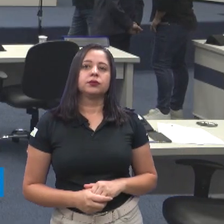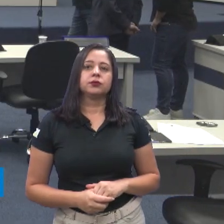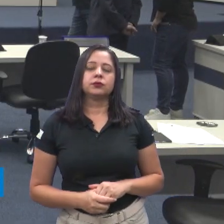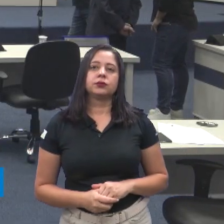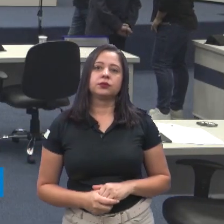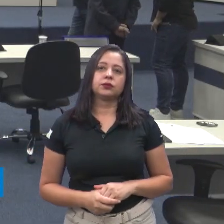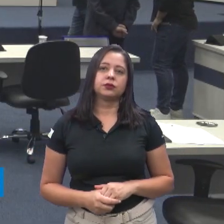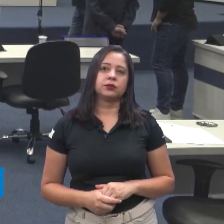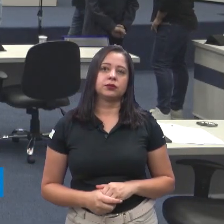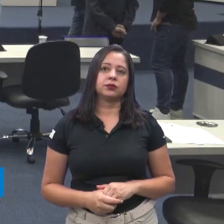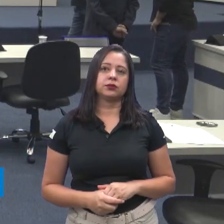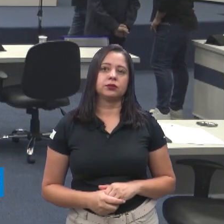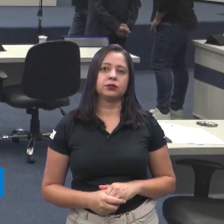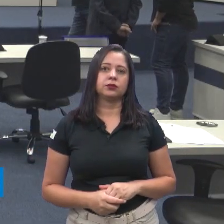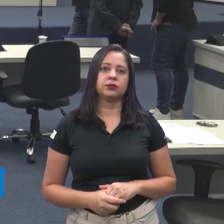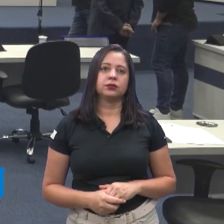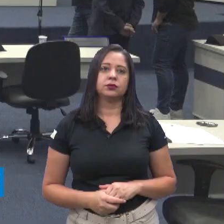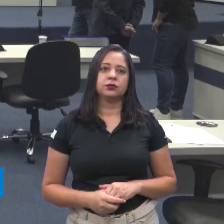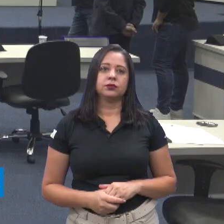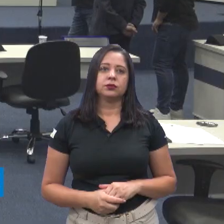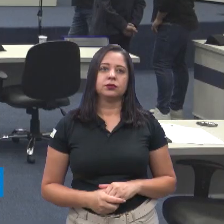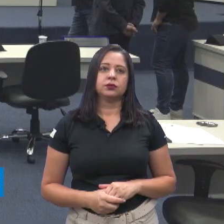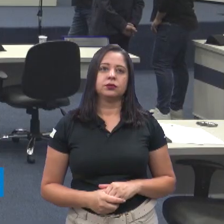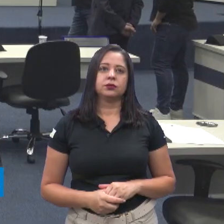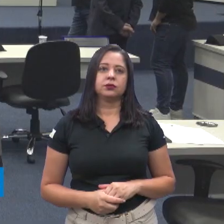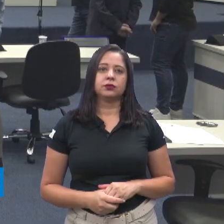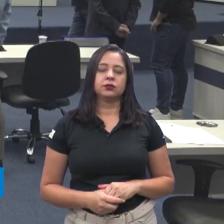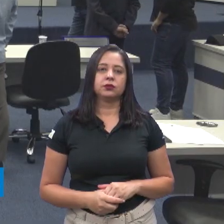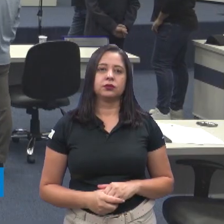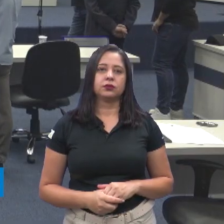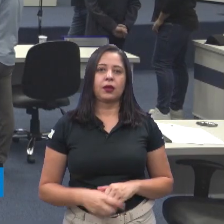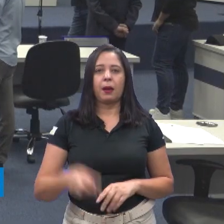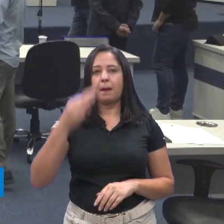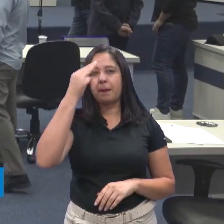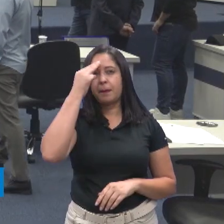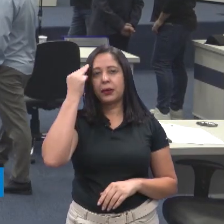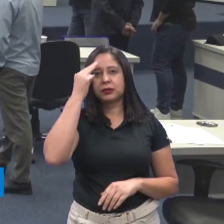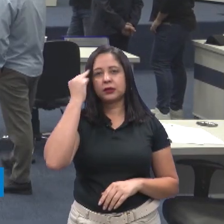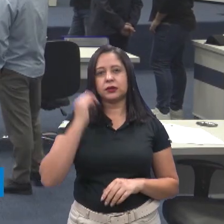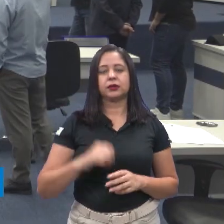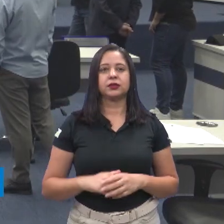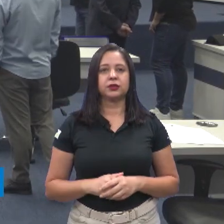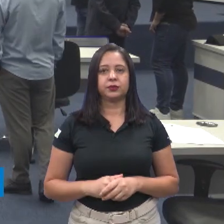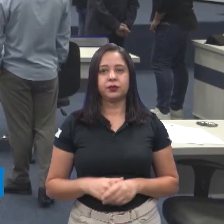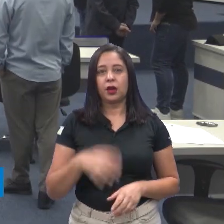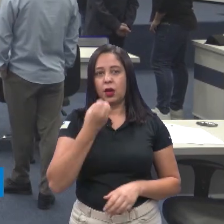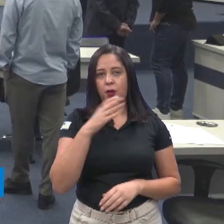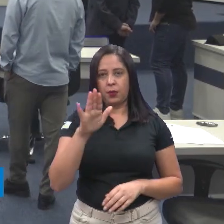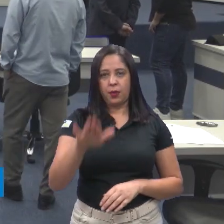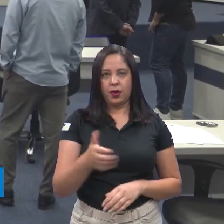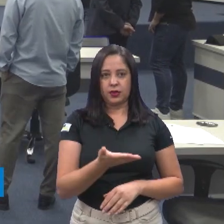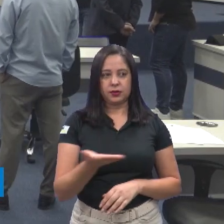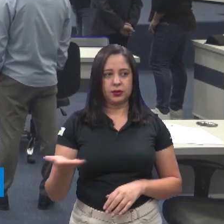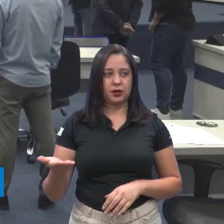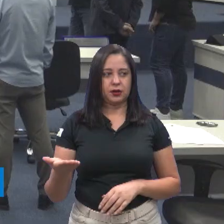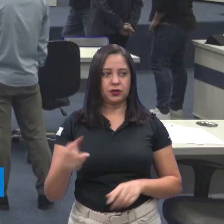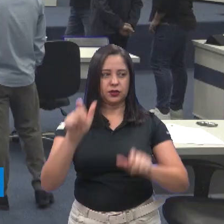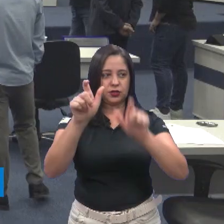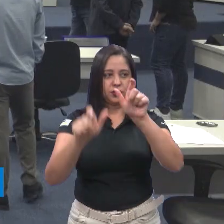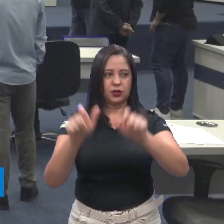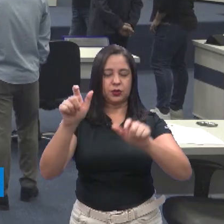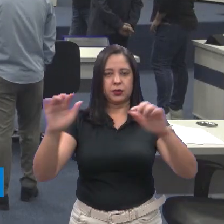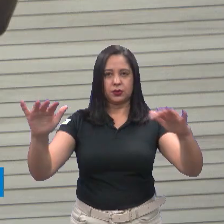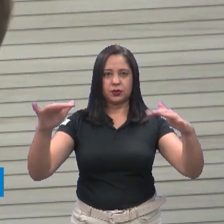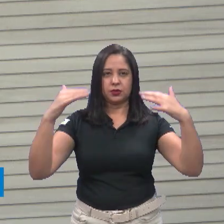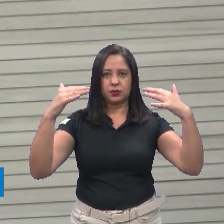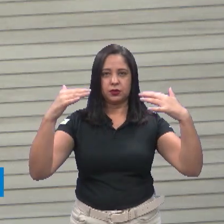Questão de ordem, o vereador Marcelo Garcia. Boa tarde, senhor presidente, o público que nos acompanha, os nossos